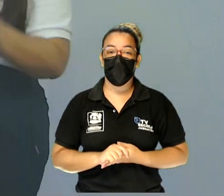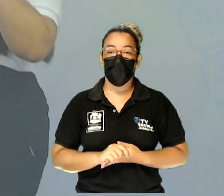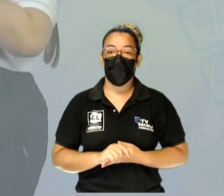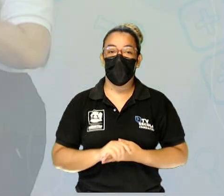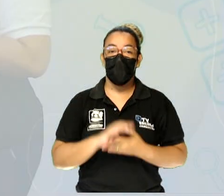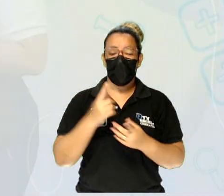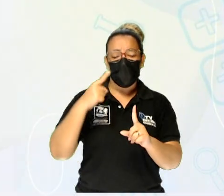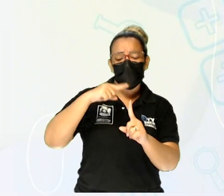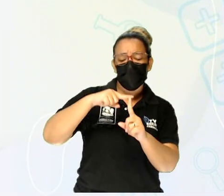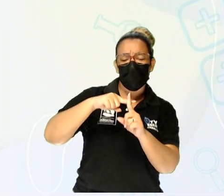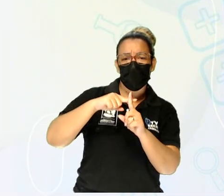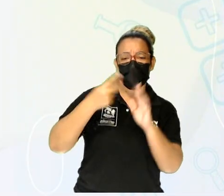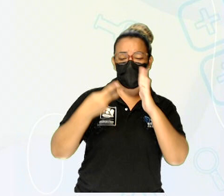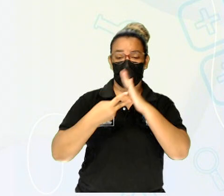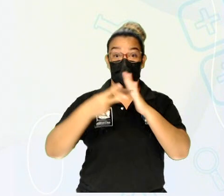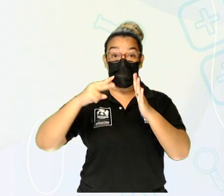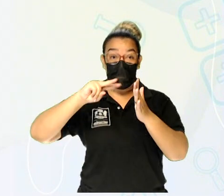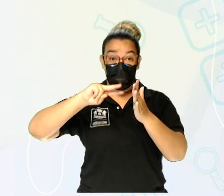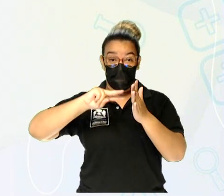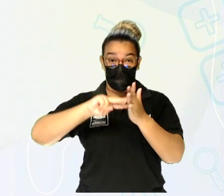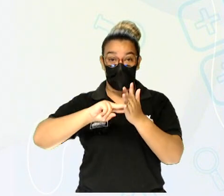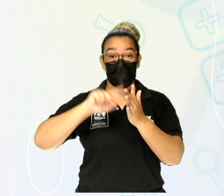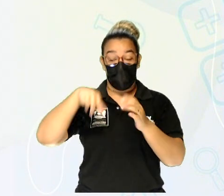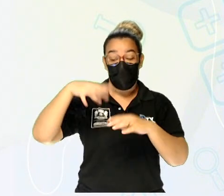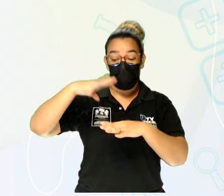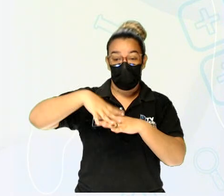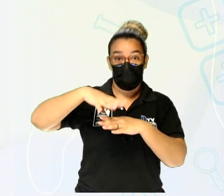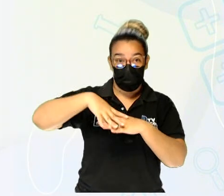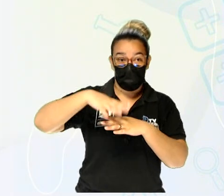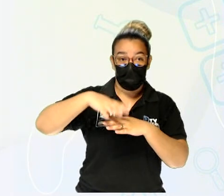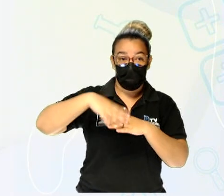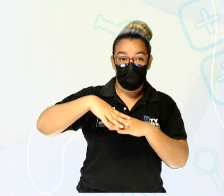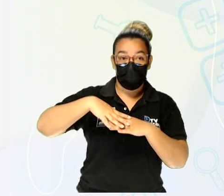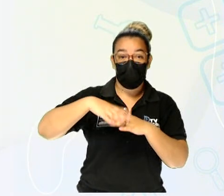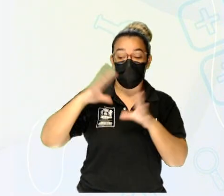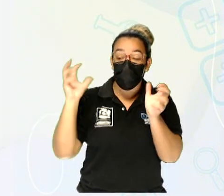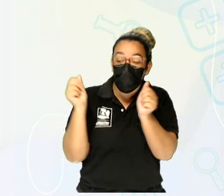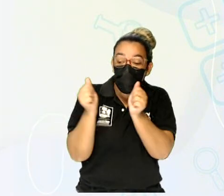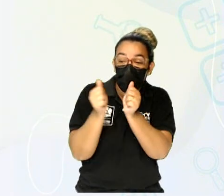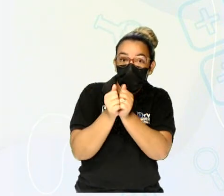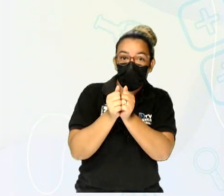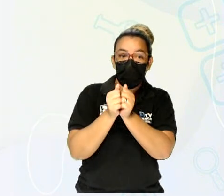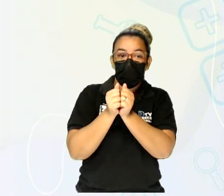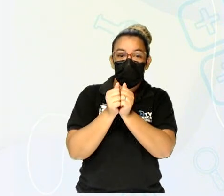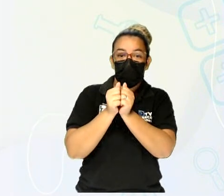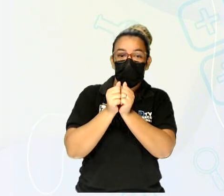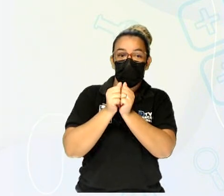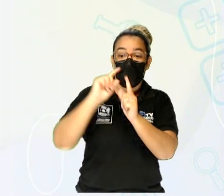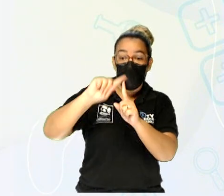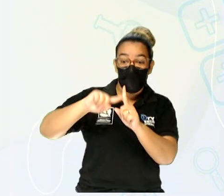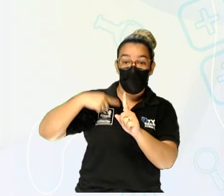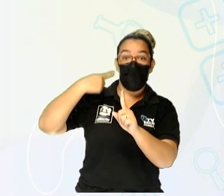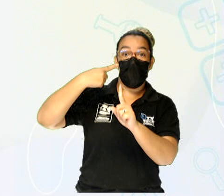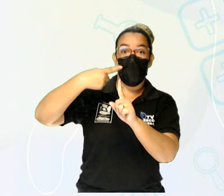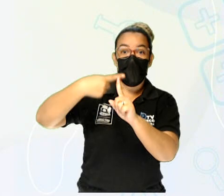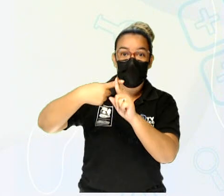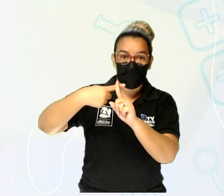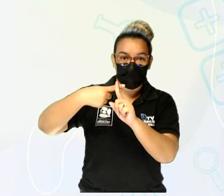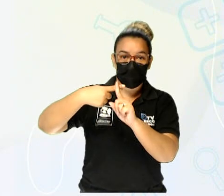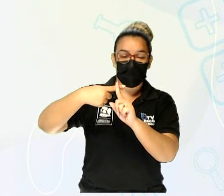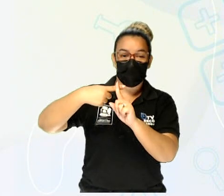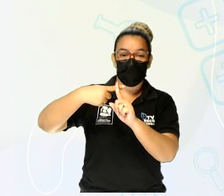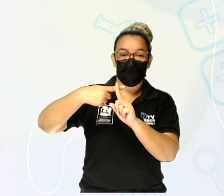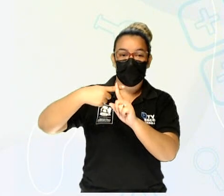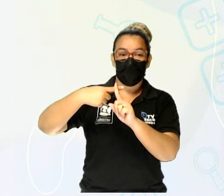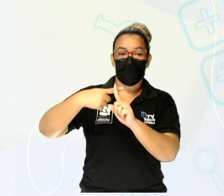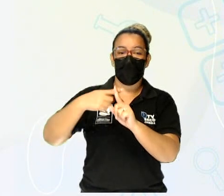adição. A adição é a operação matemática utilizada para juntar, reunir ou acrescentar quantidades.